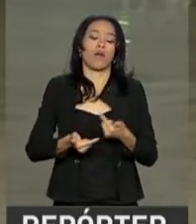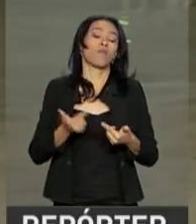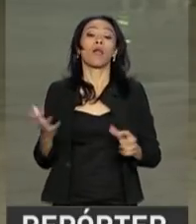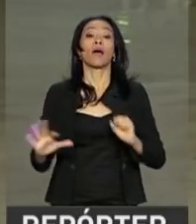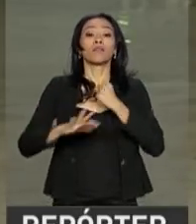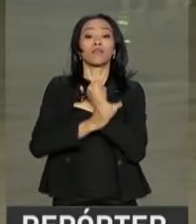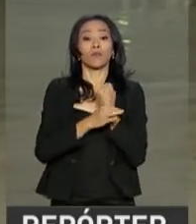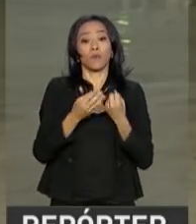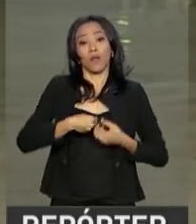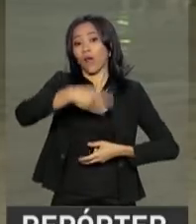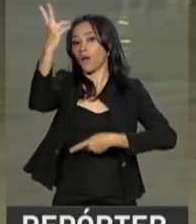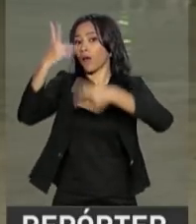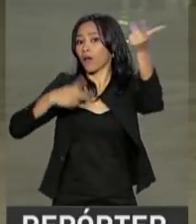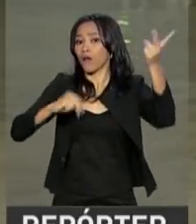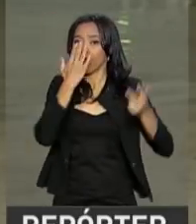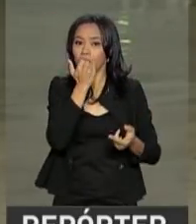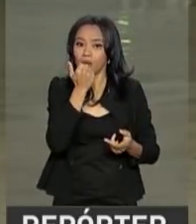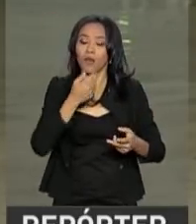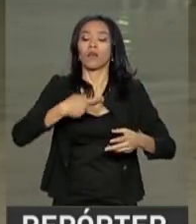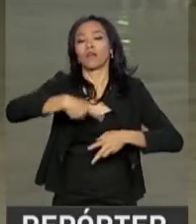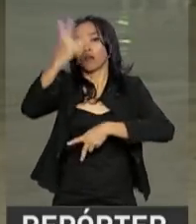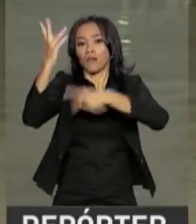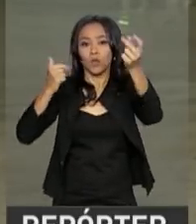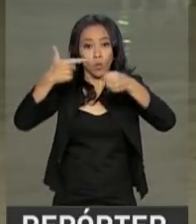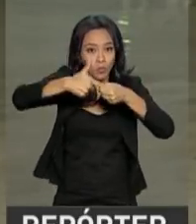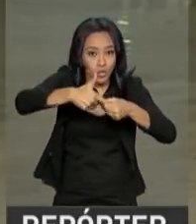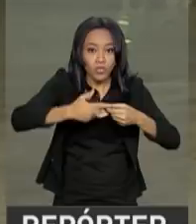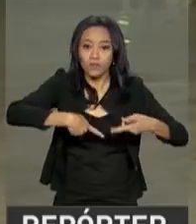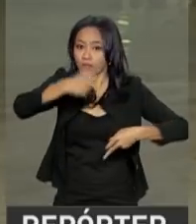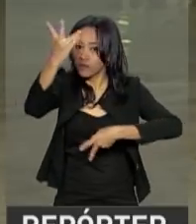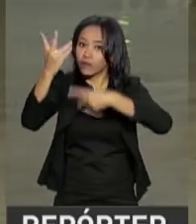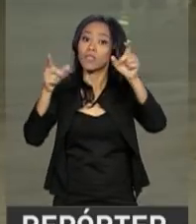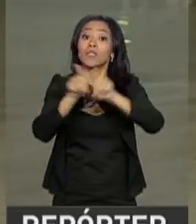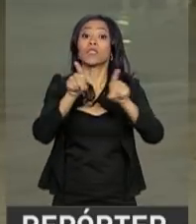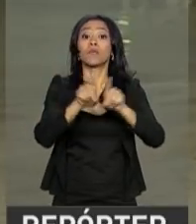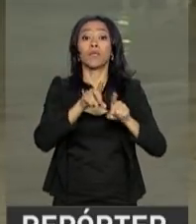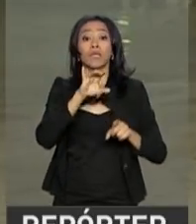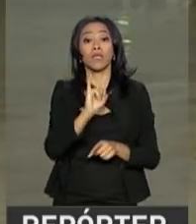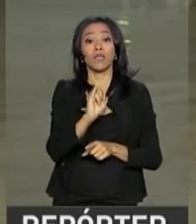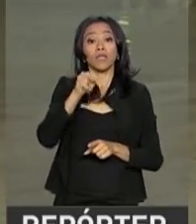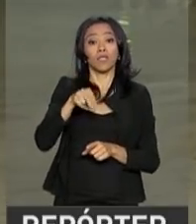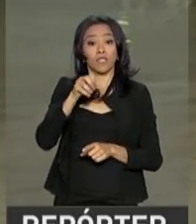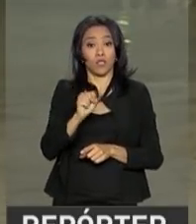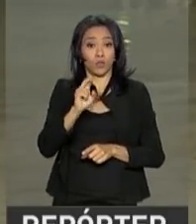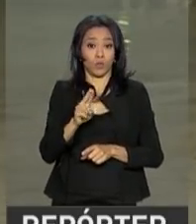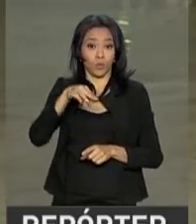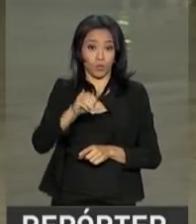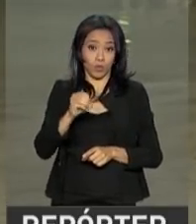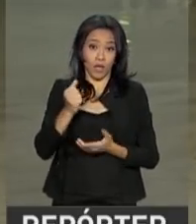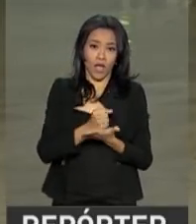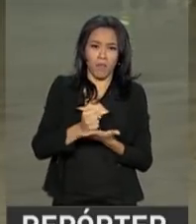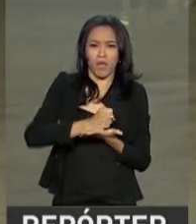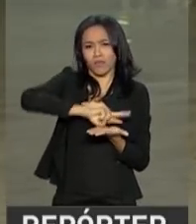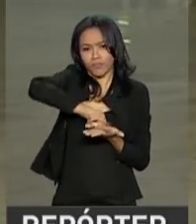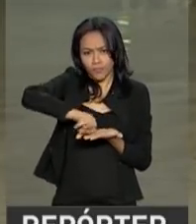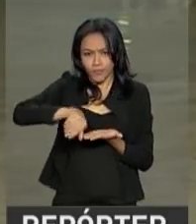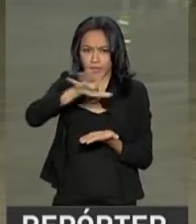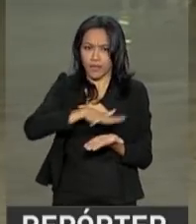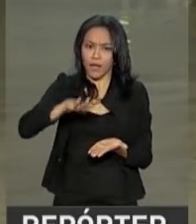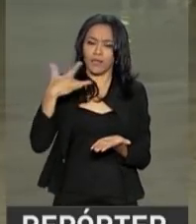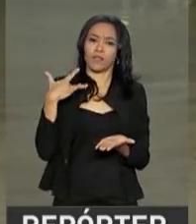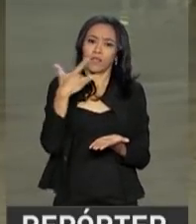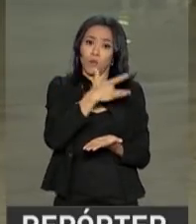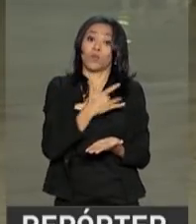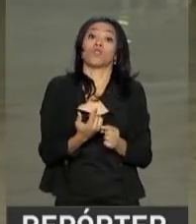combustíveis e insumos essenciais para a saúde cheguem à população. Na noite desta segunda-feira, o governo apresentou números